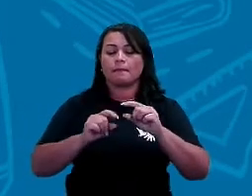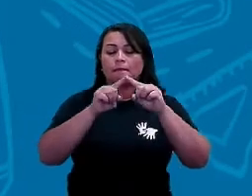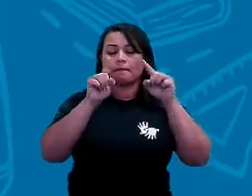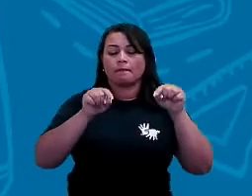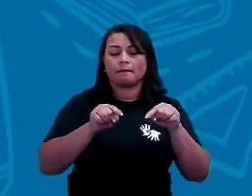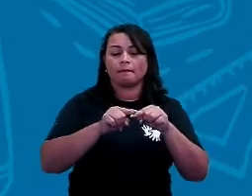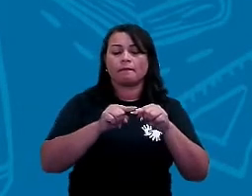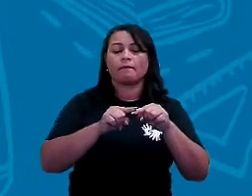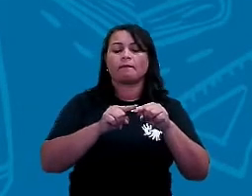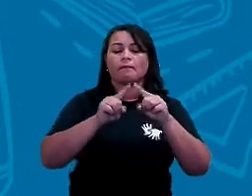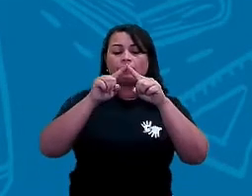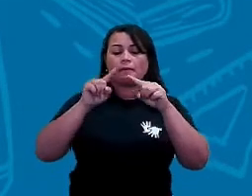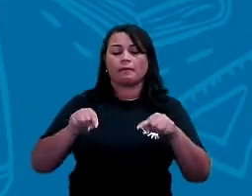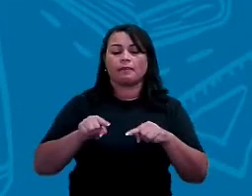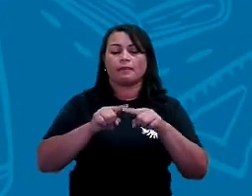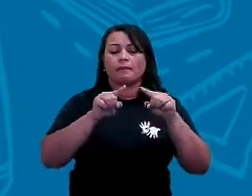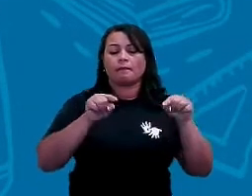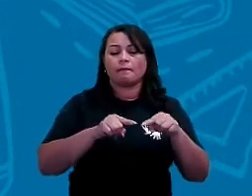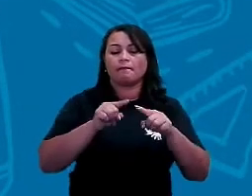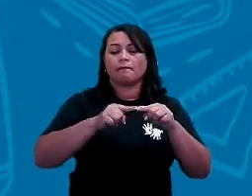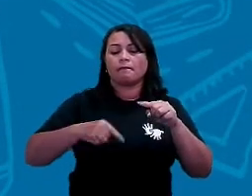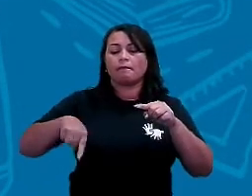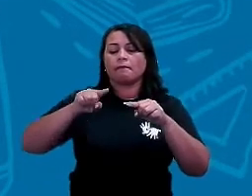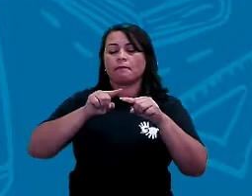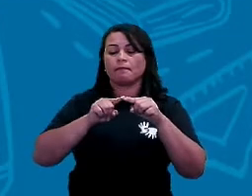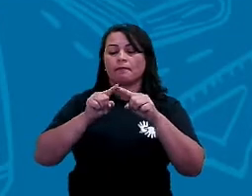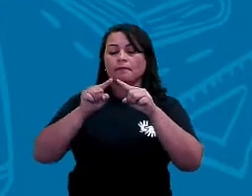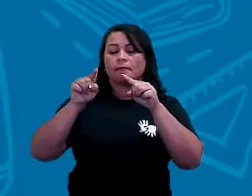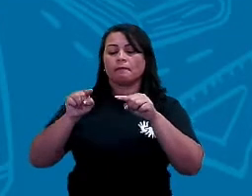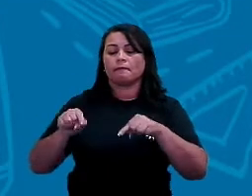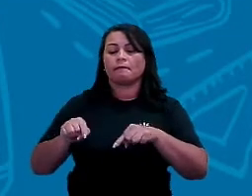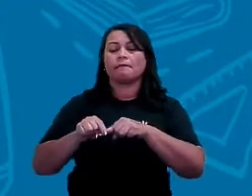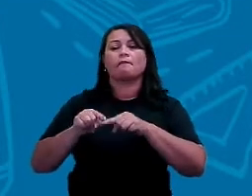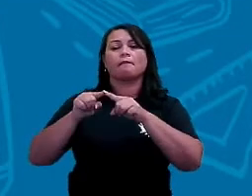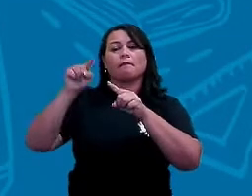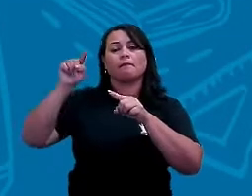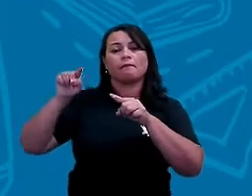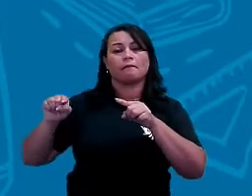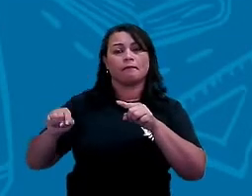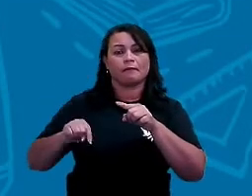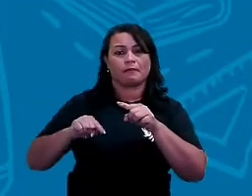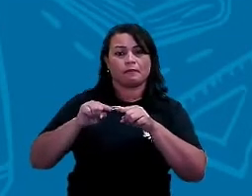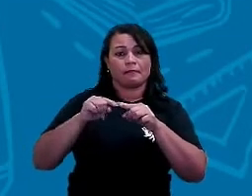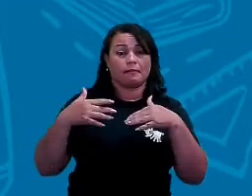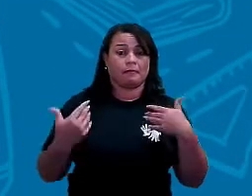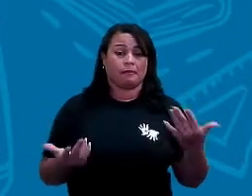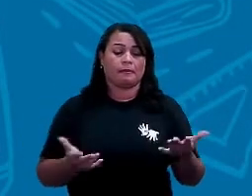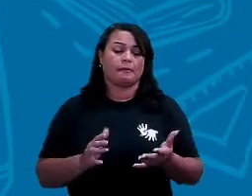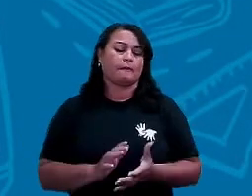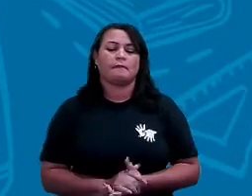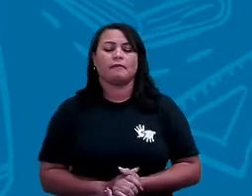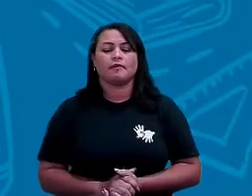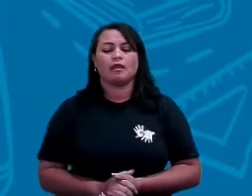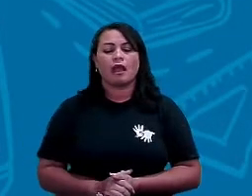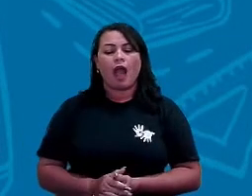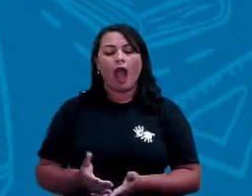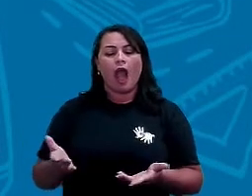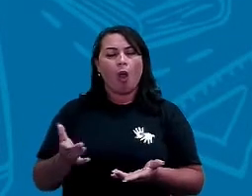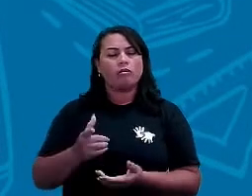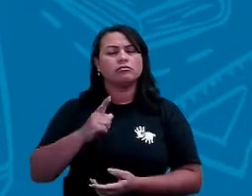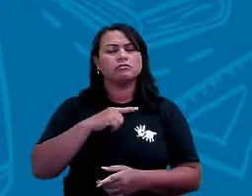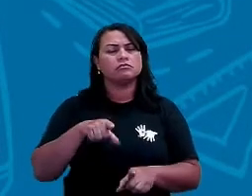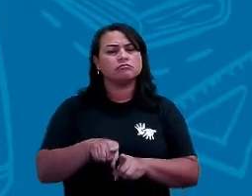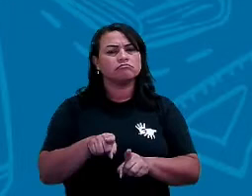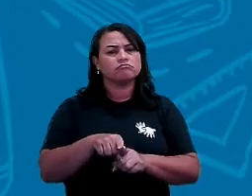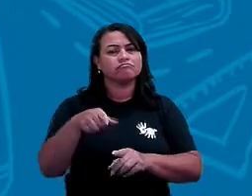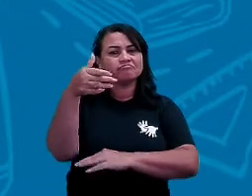losango, quadrado, círculo e o trapézio, tá bom? E aí, eu trouxe aqui